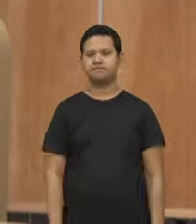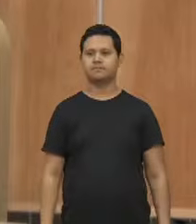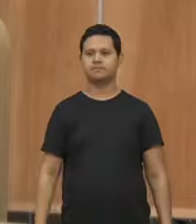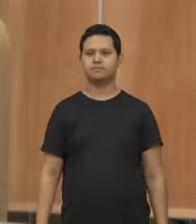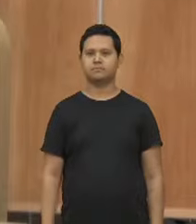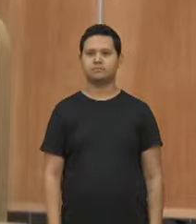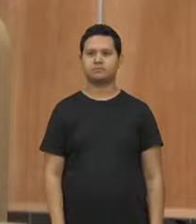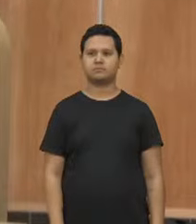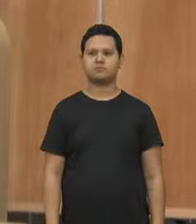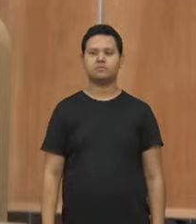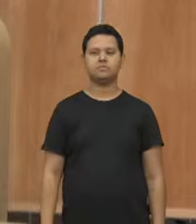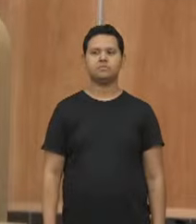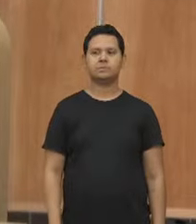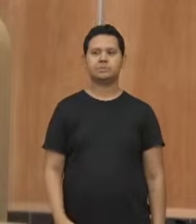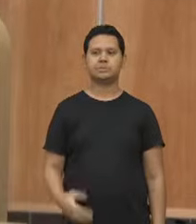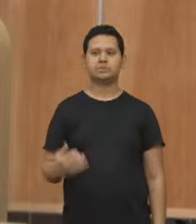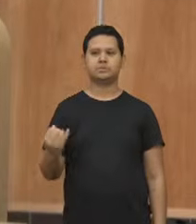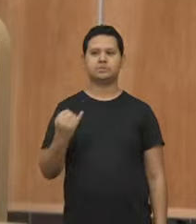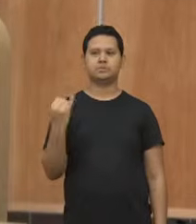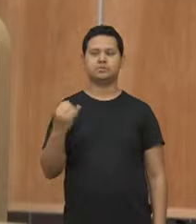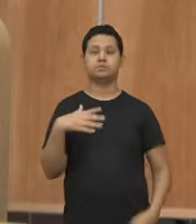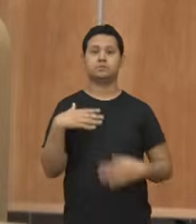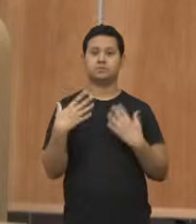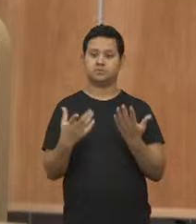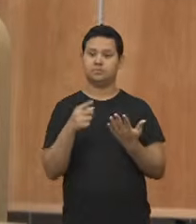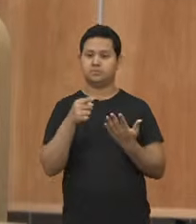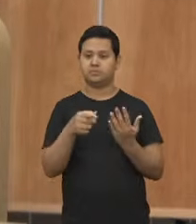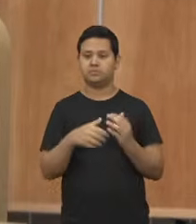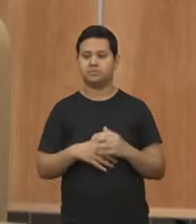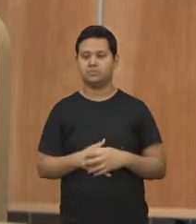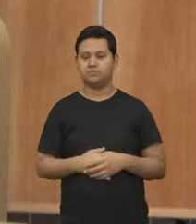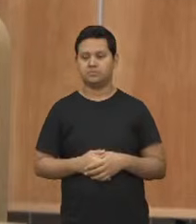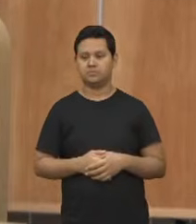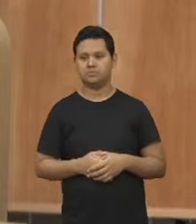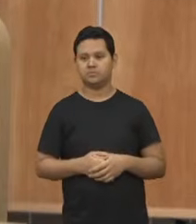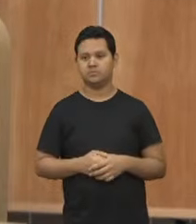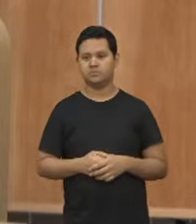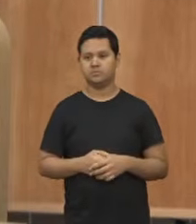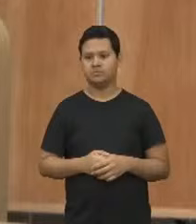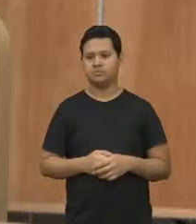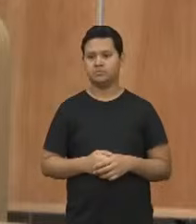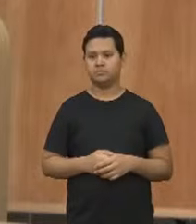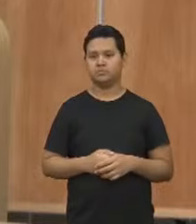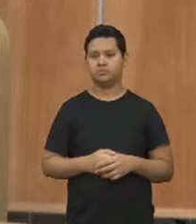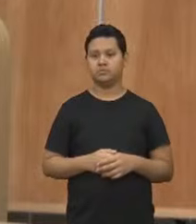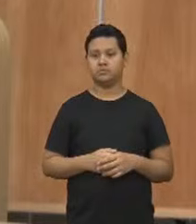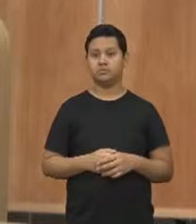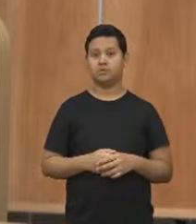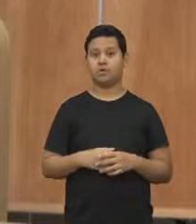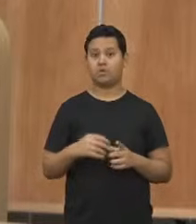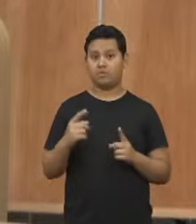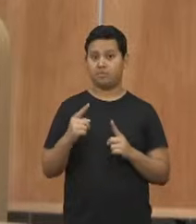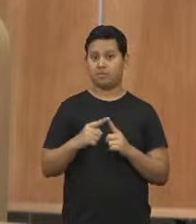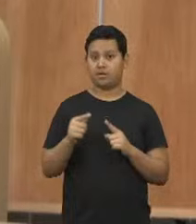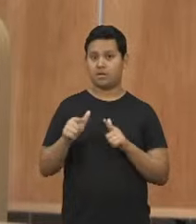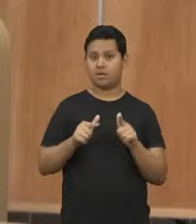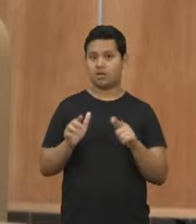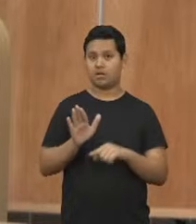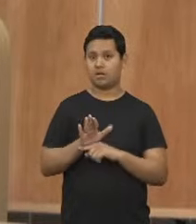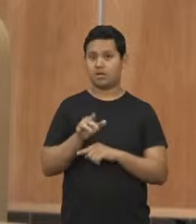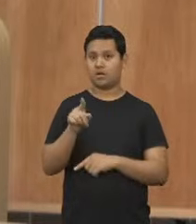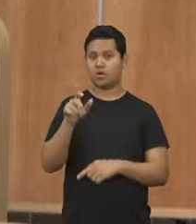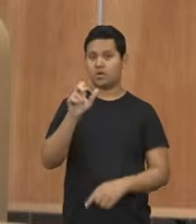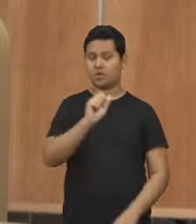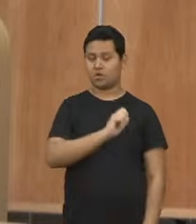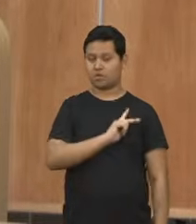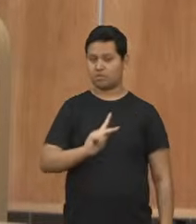foi muito coerente quando o primeiro trabalho do prefeito que